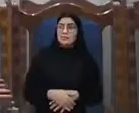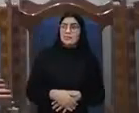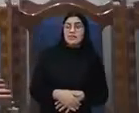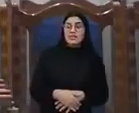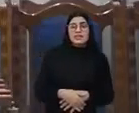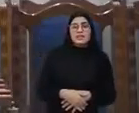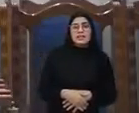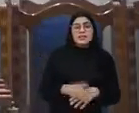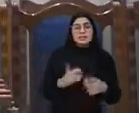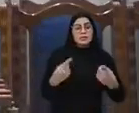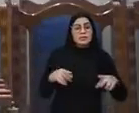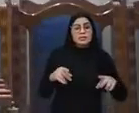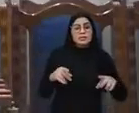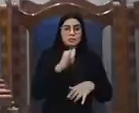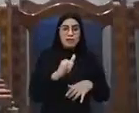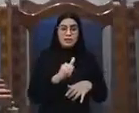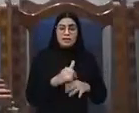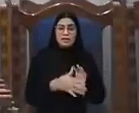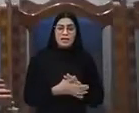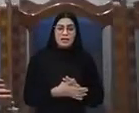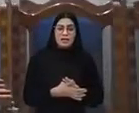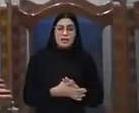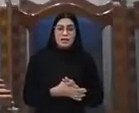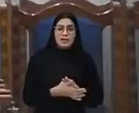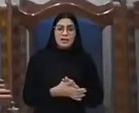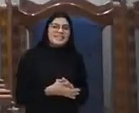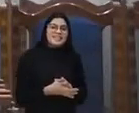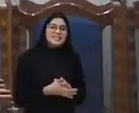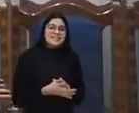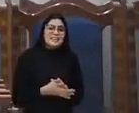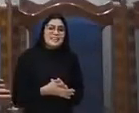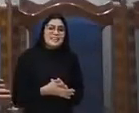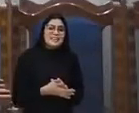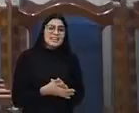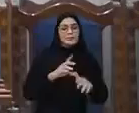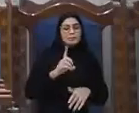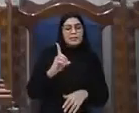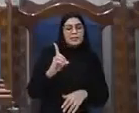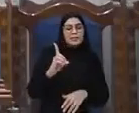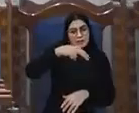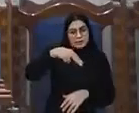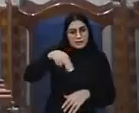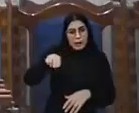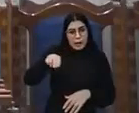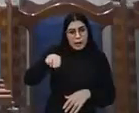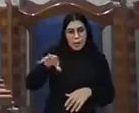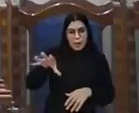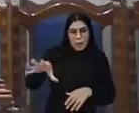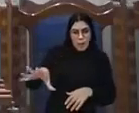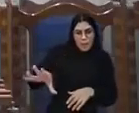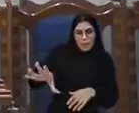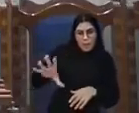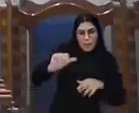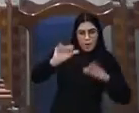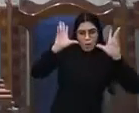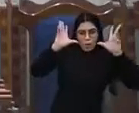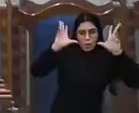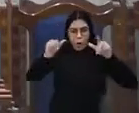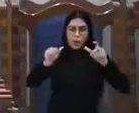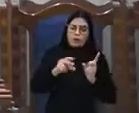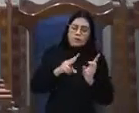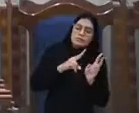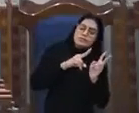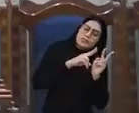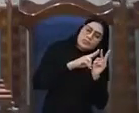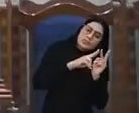nele, disse que Daniel ainda fez uma almofada, não foi do leão? Disse que um travesseiro, se deitou no leão e ficou lá, deitado,